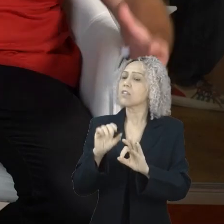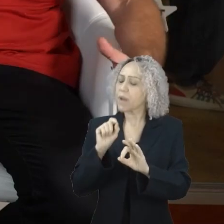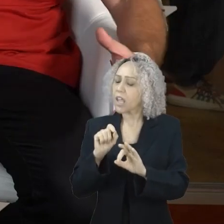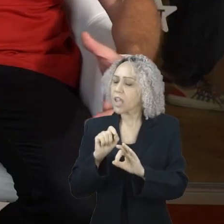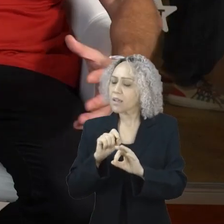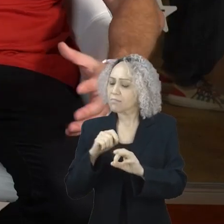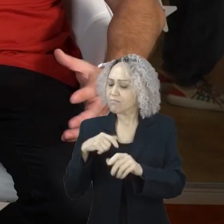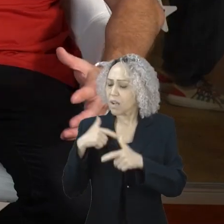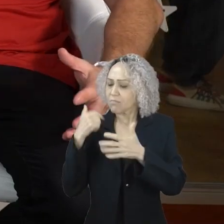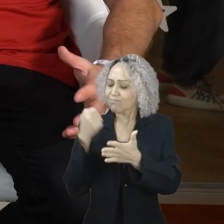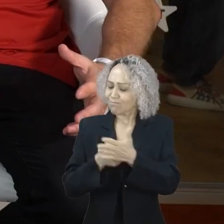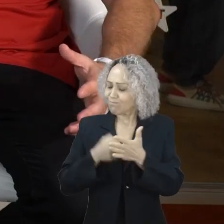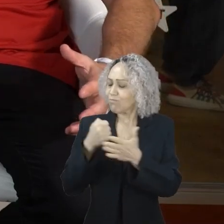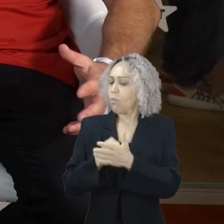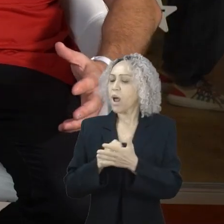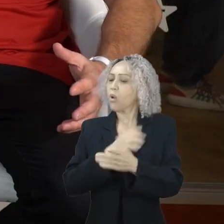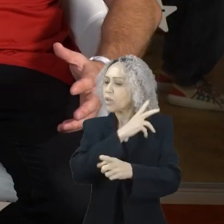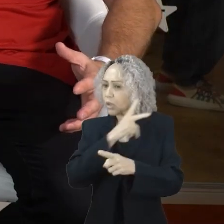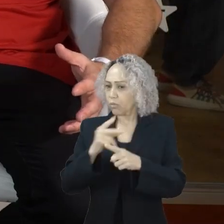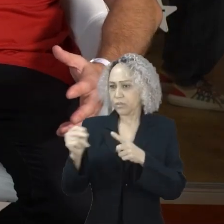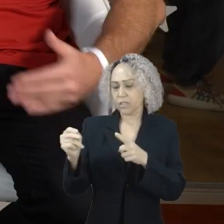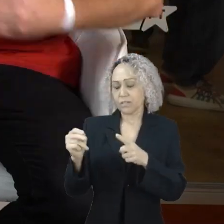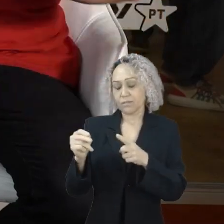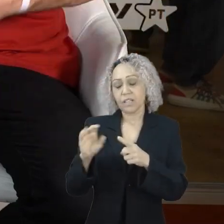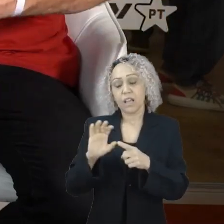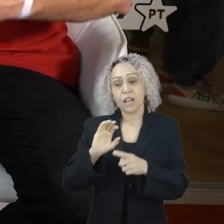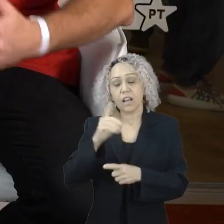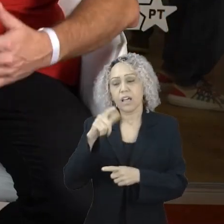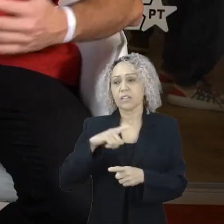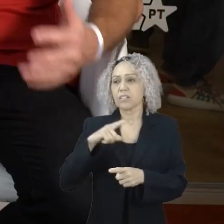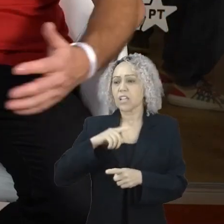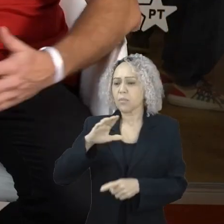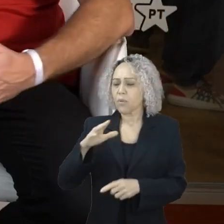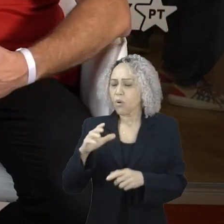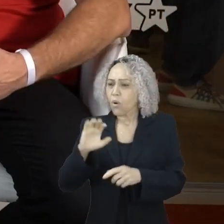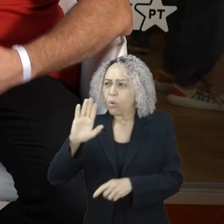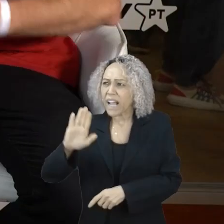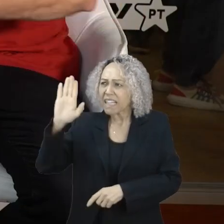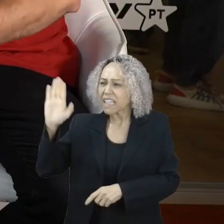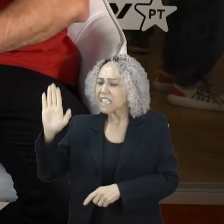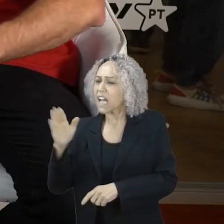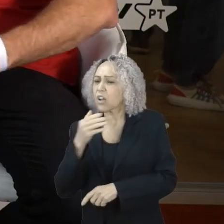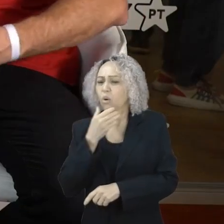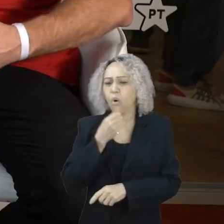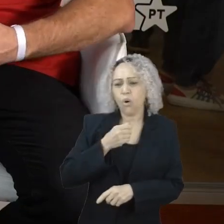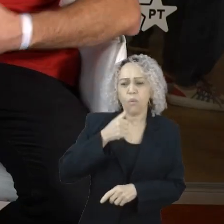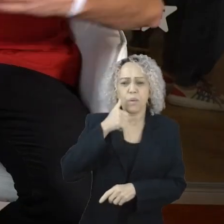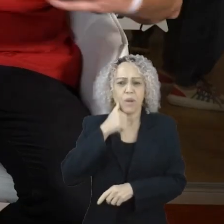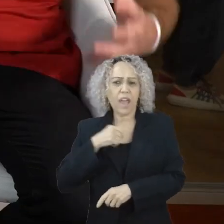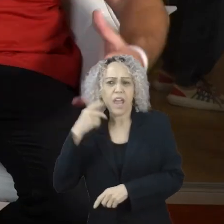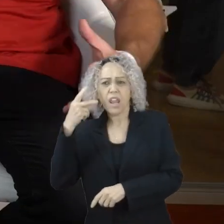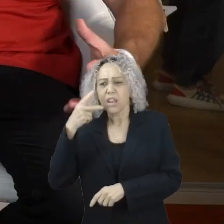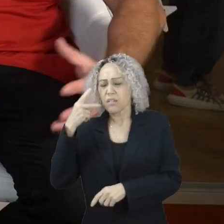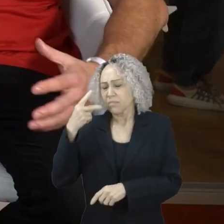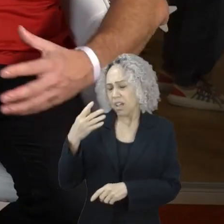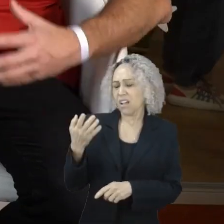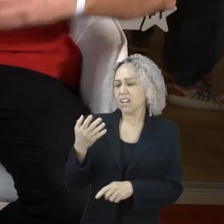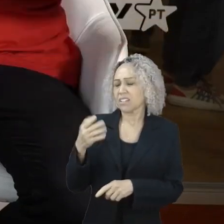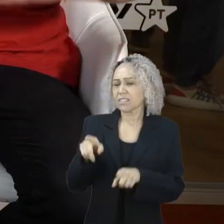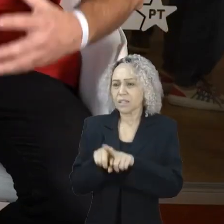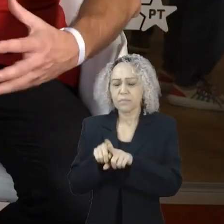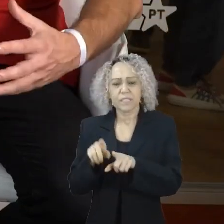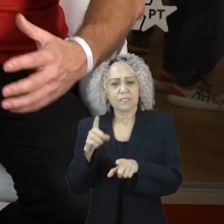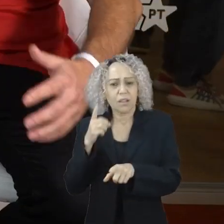muito grande de candidatos e candidatas, porque para eleger, por exemplo, vereador e vereadora, deputado, tem que ter a soma da